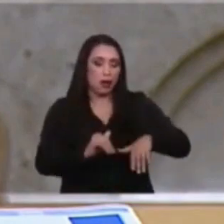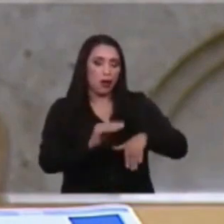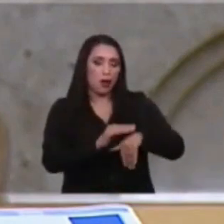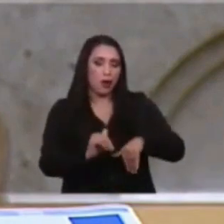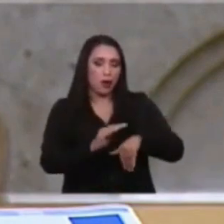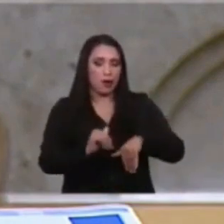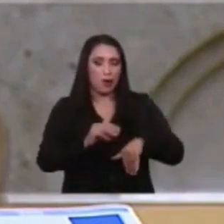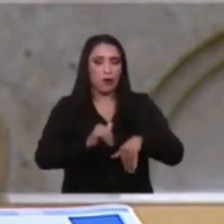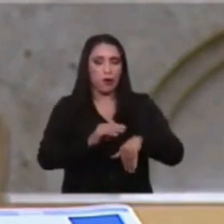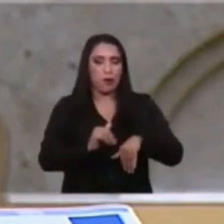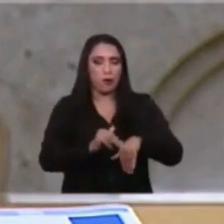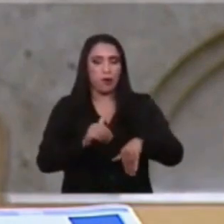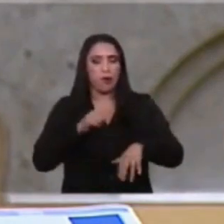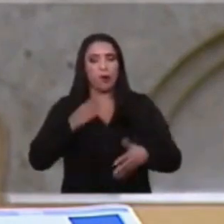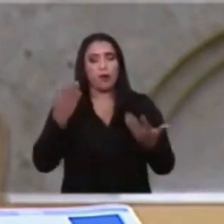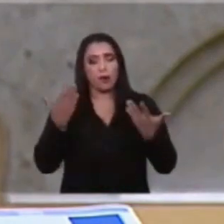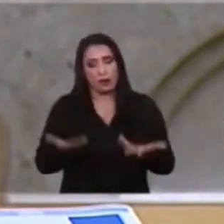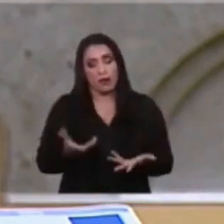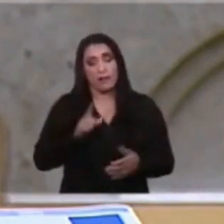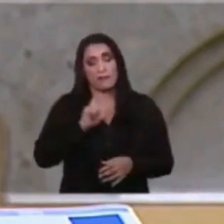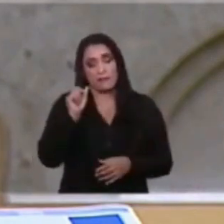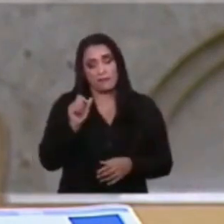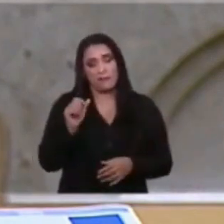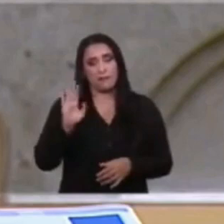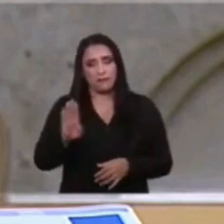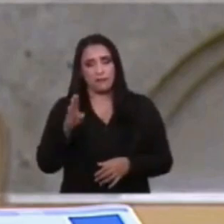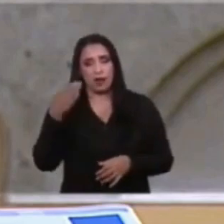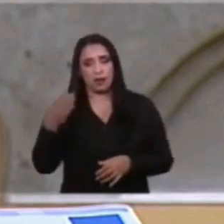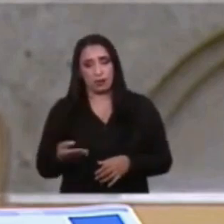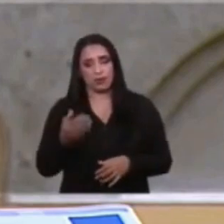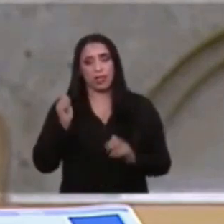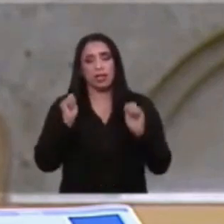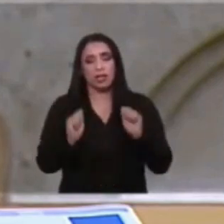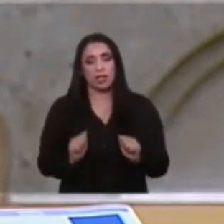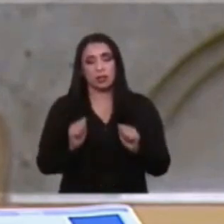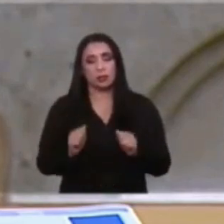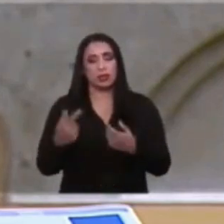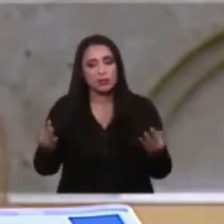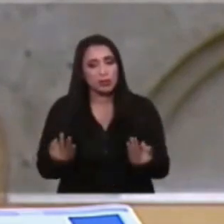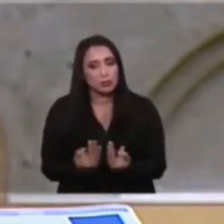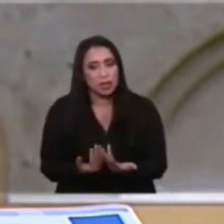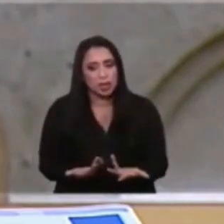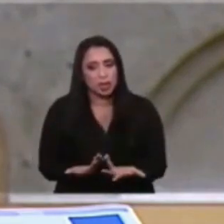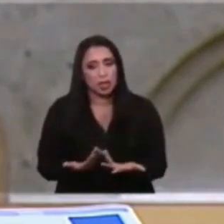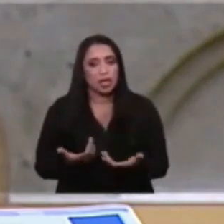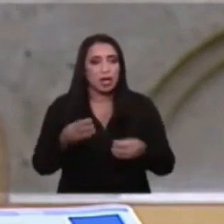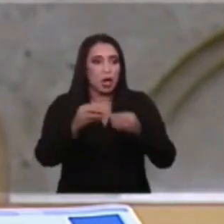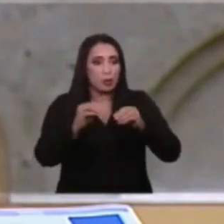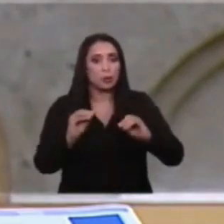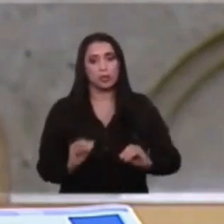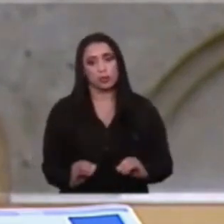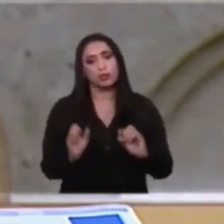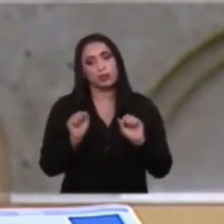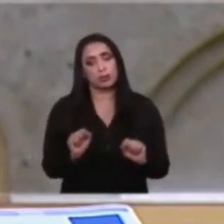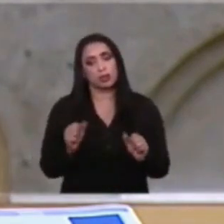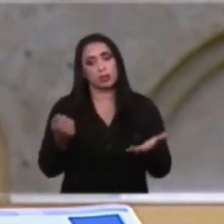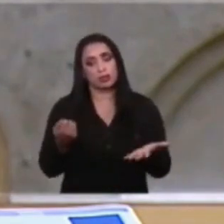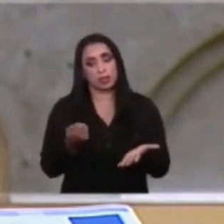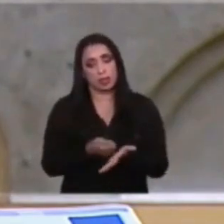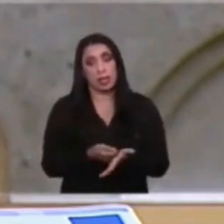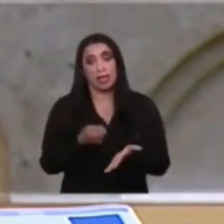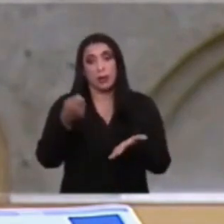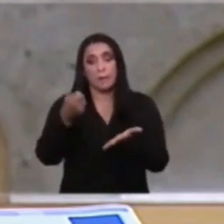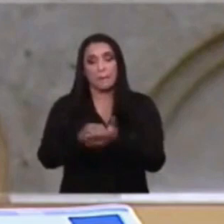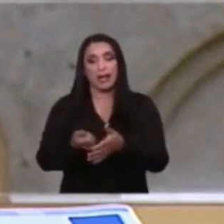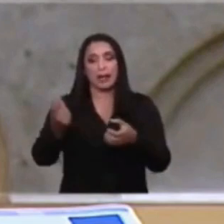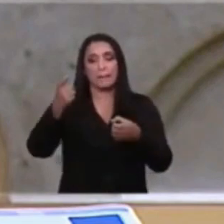todo sempre uma informação falsa e que pode comprometer a vida daquela pessoa, possibilidade de indenização, porque não